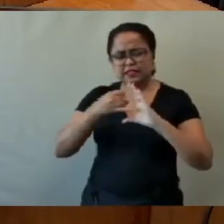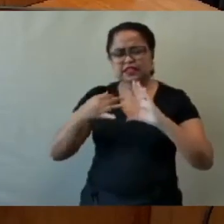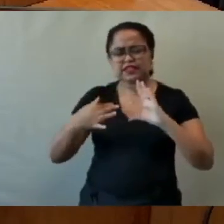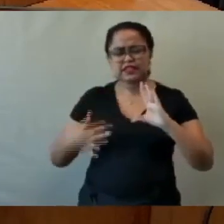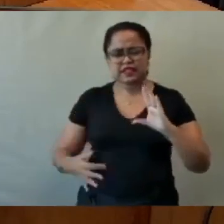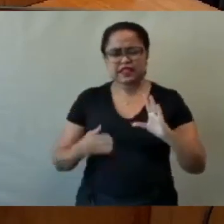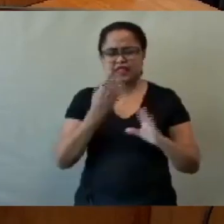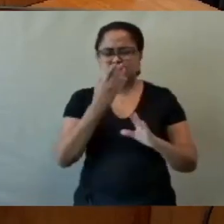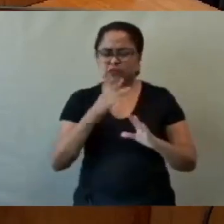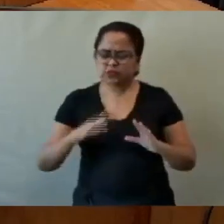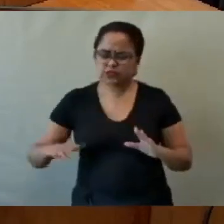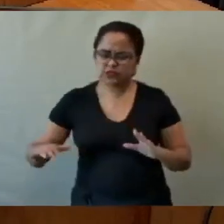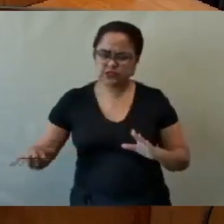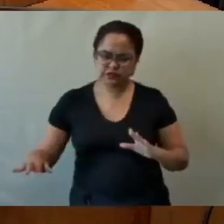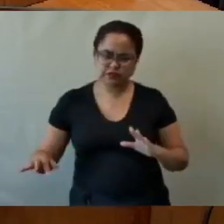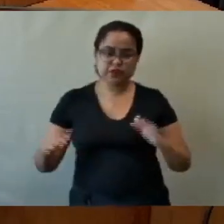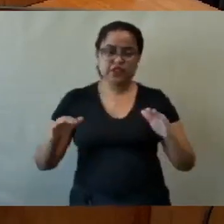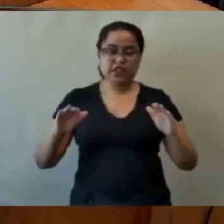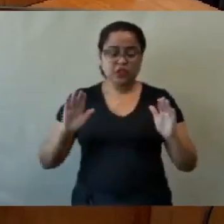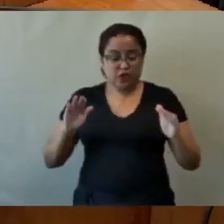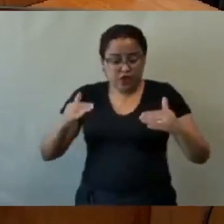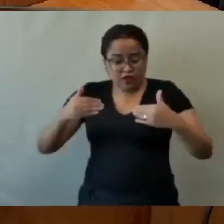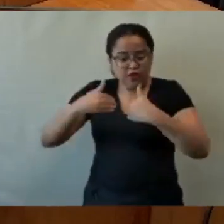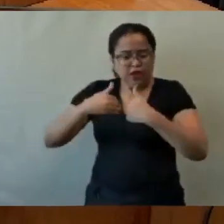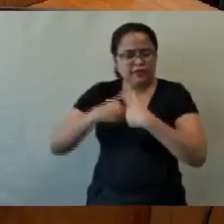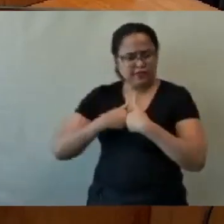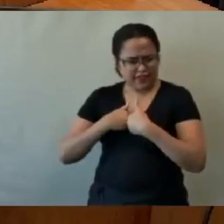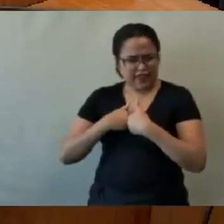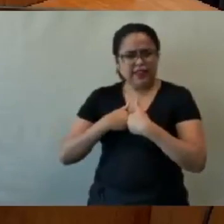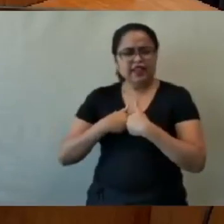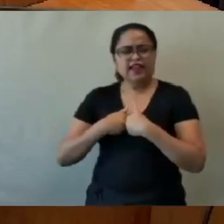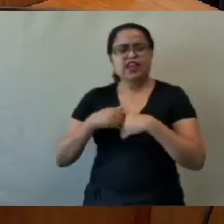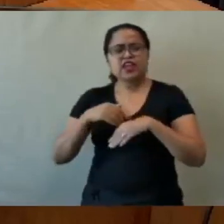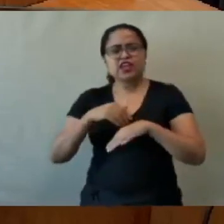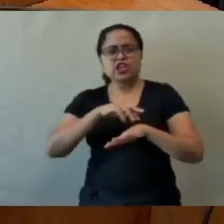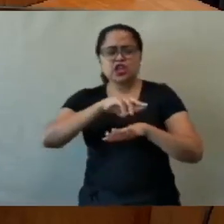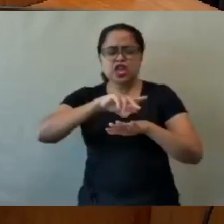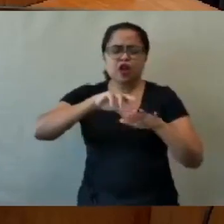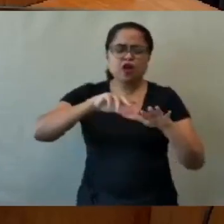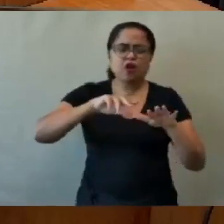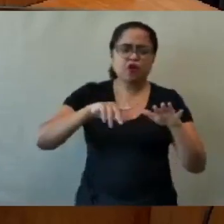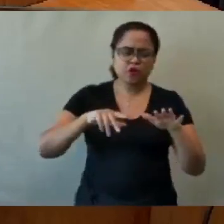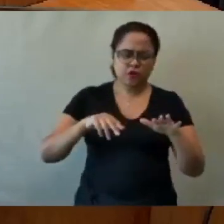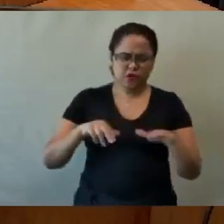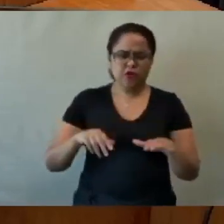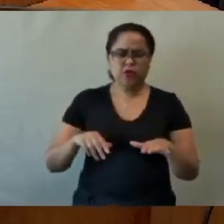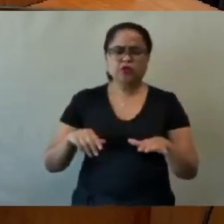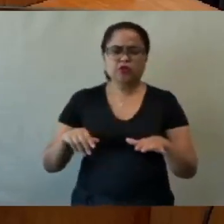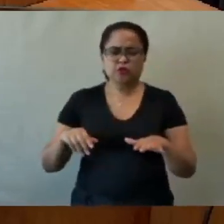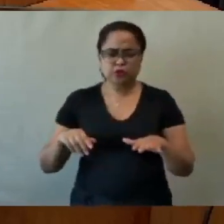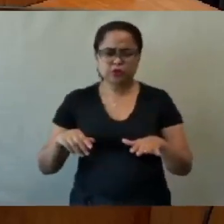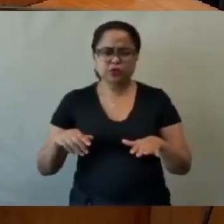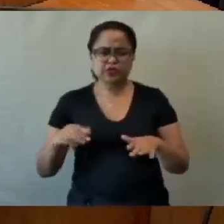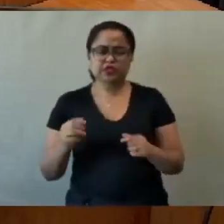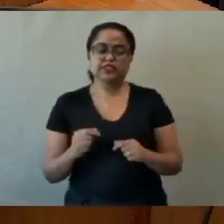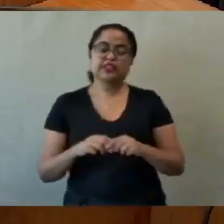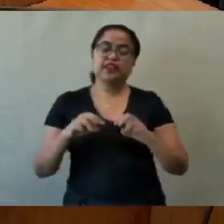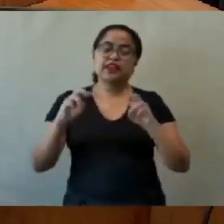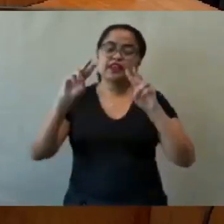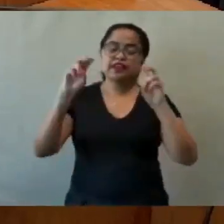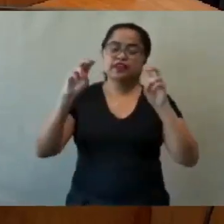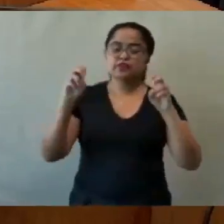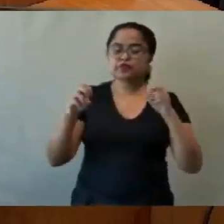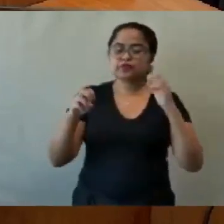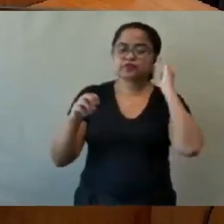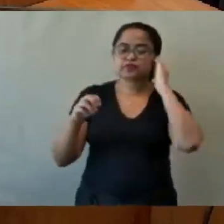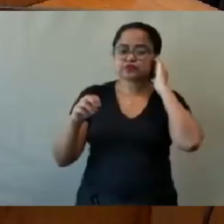a TEA, né, o transtorno, sim, do espectro autista, e outras questões, né, que a gente chama de neurodivergentes,